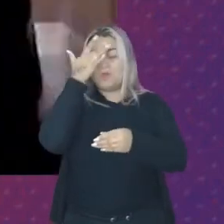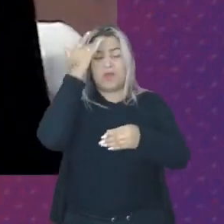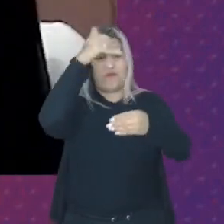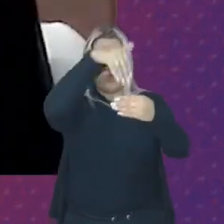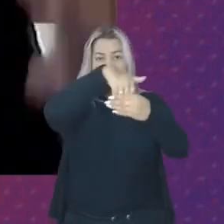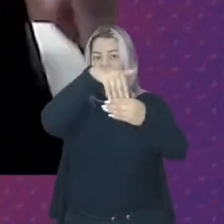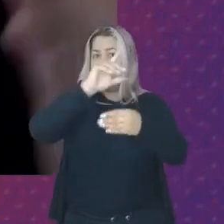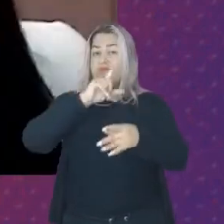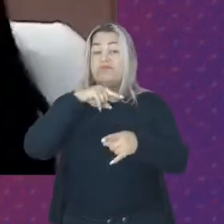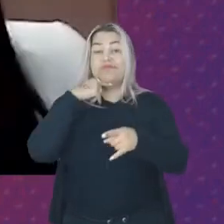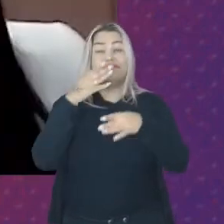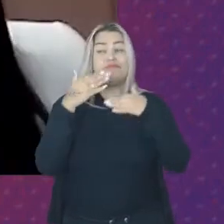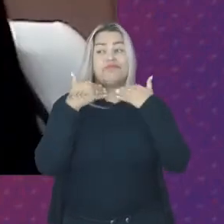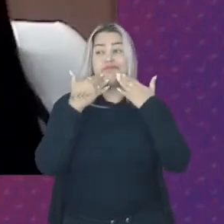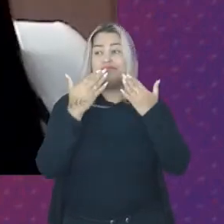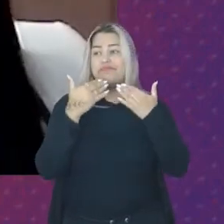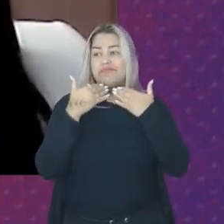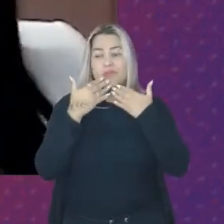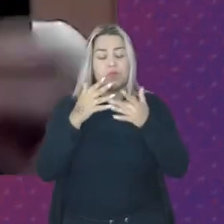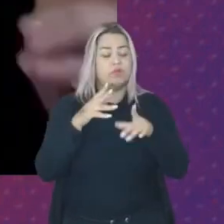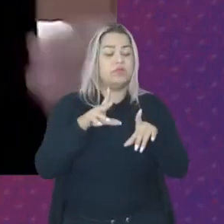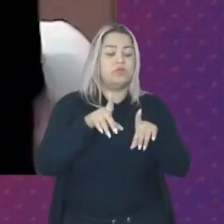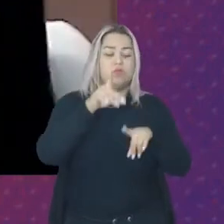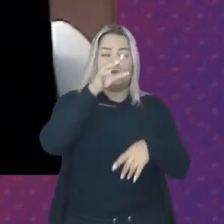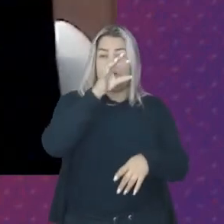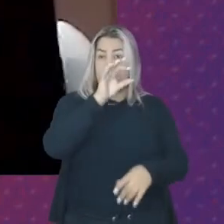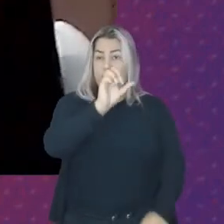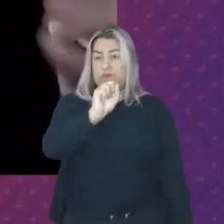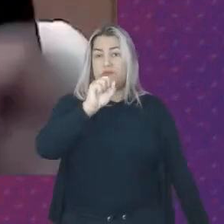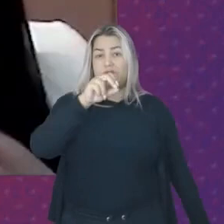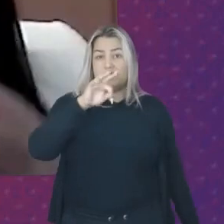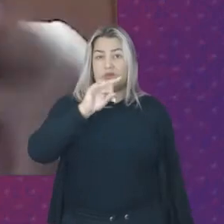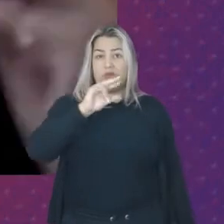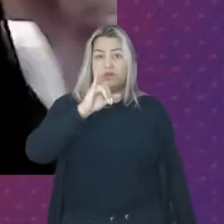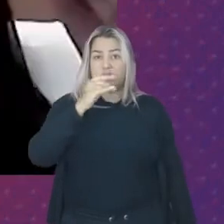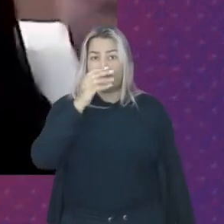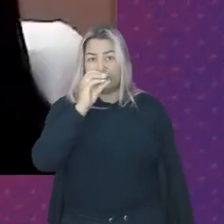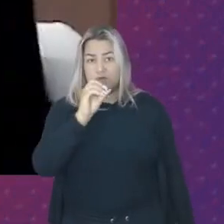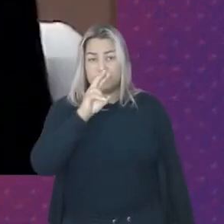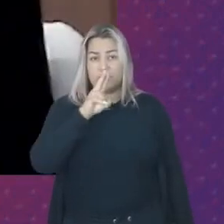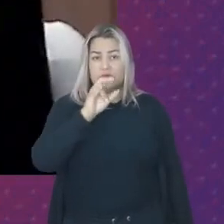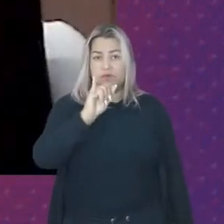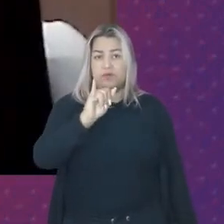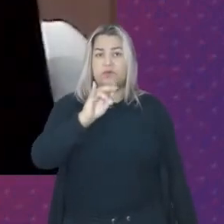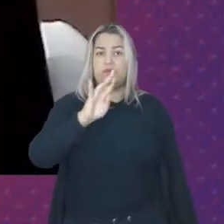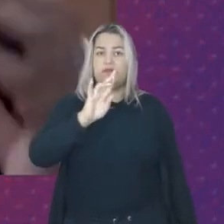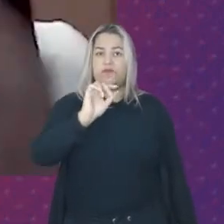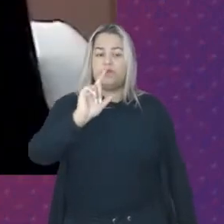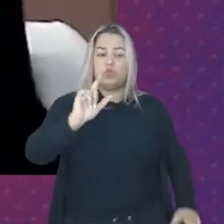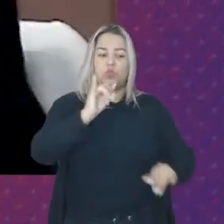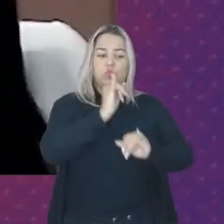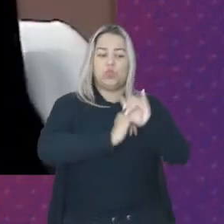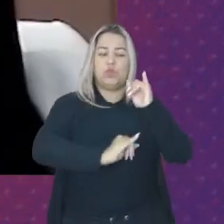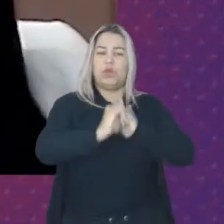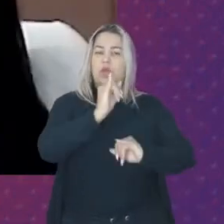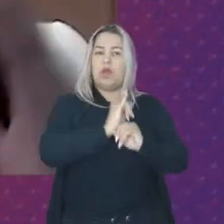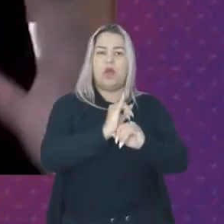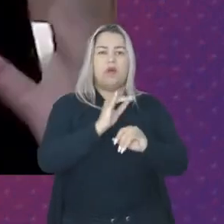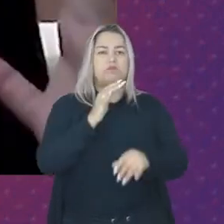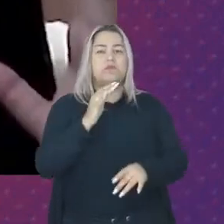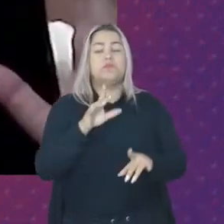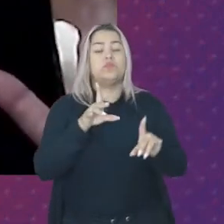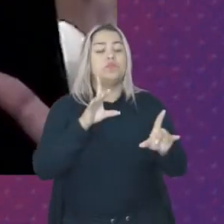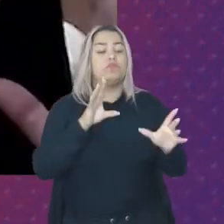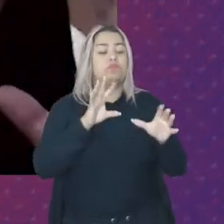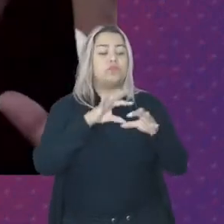está nem aí para o seu santinho virtual. As pessoas se conectam com pessoas. O teu eleitor quer